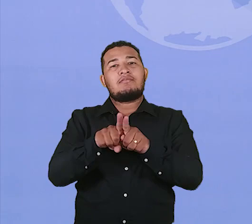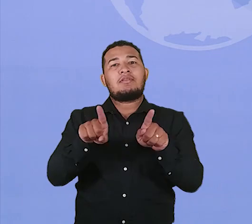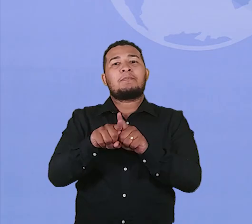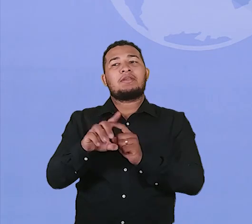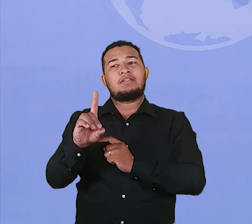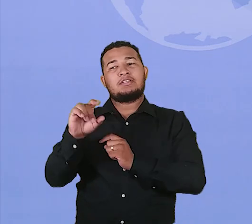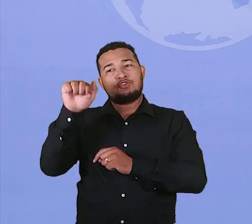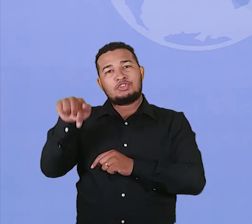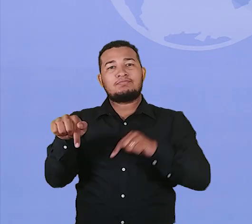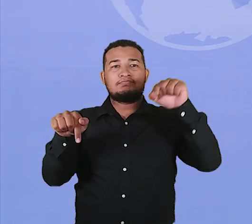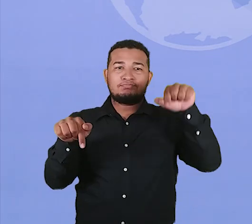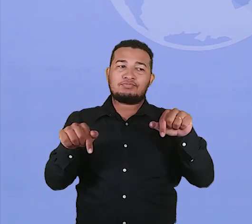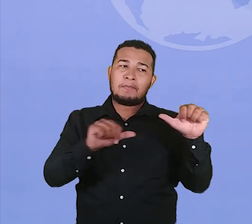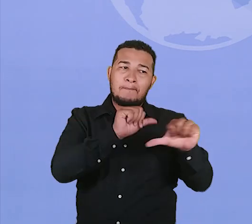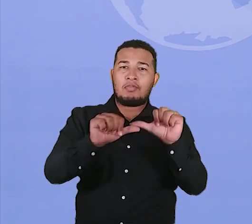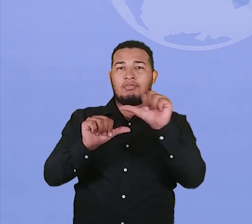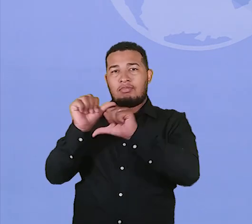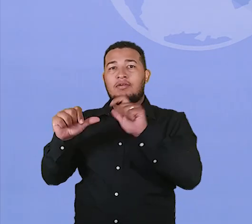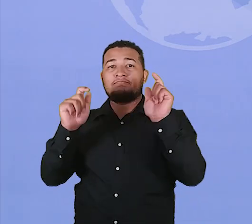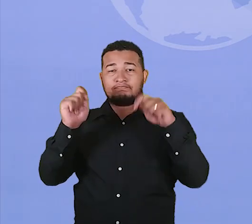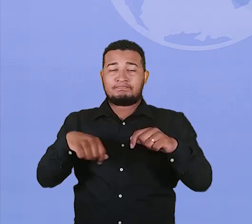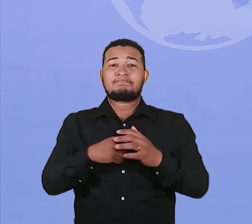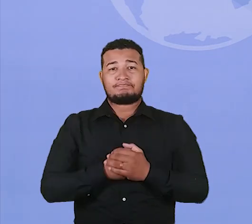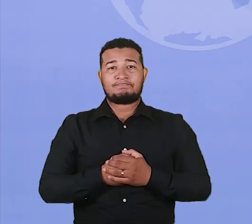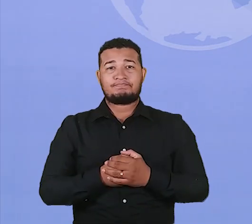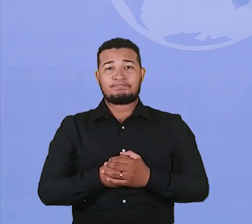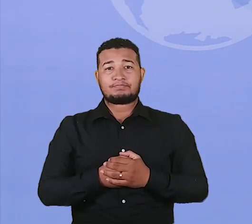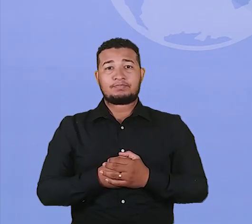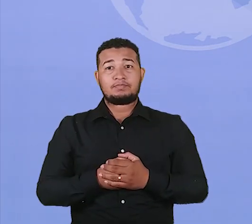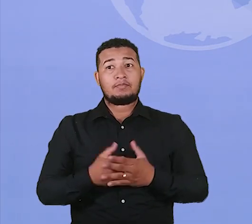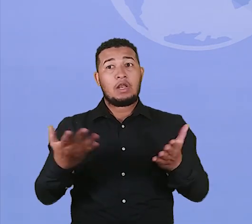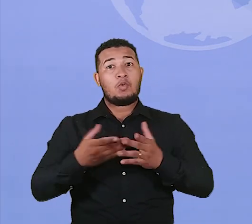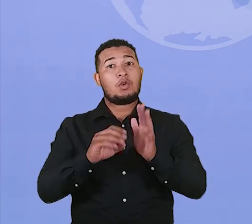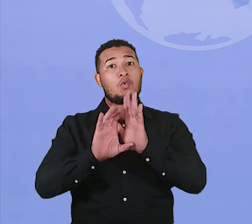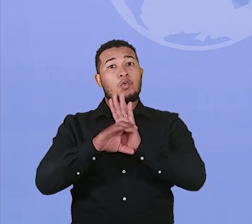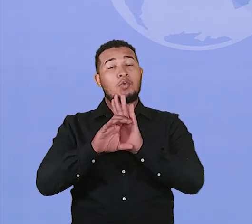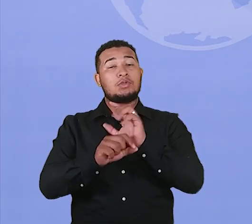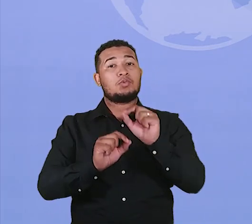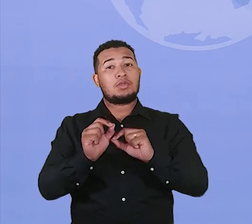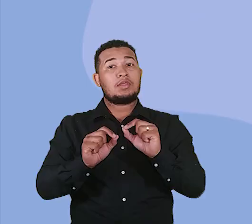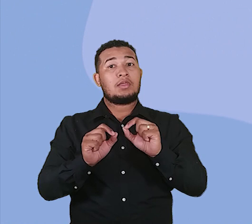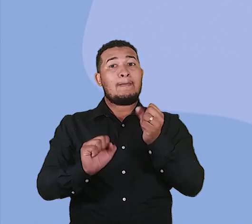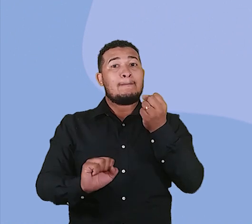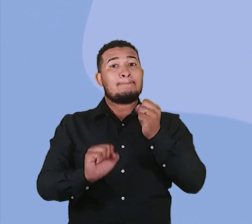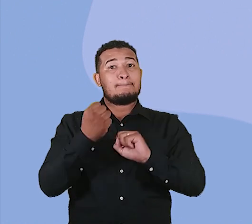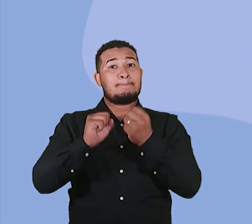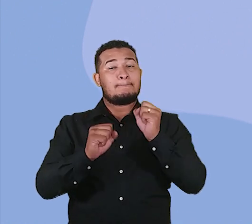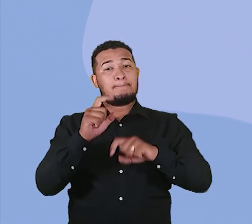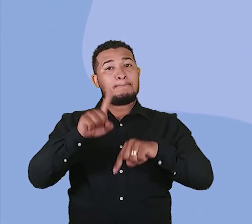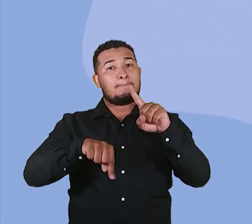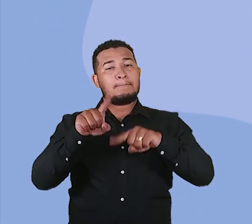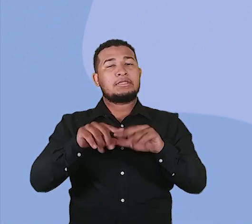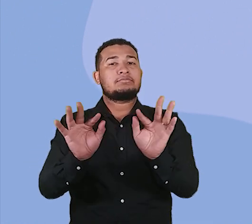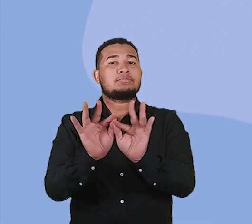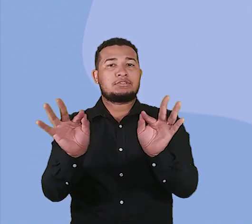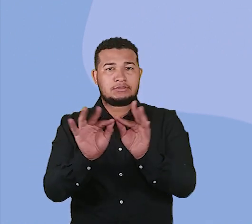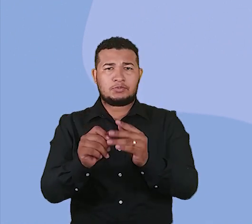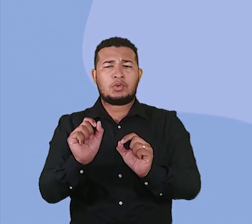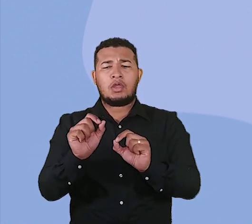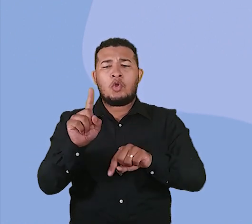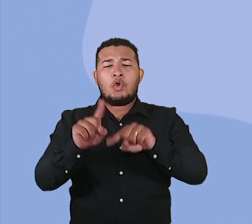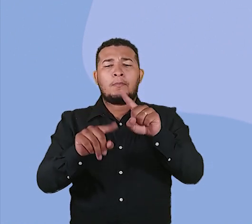mudar isso aí no sentido ou direção tá é agora o conceito de máquina simples olha lá